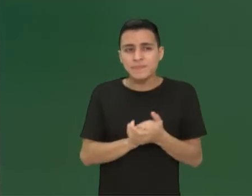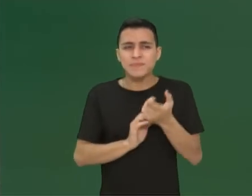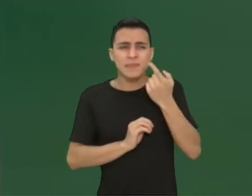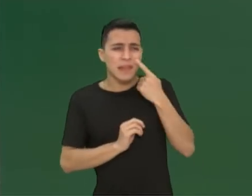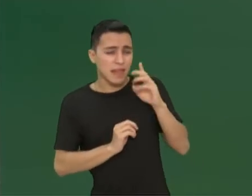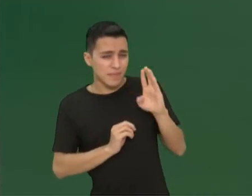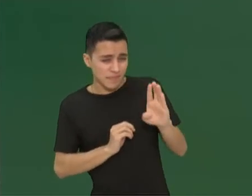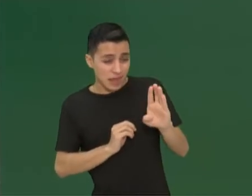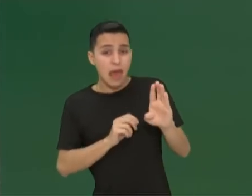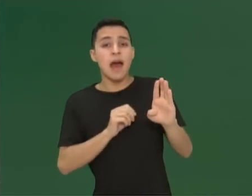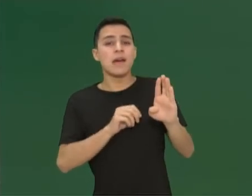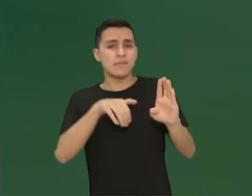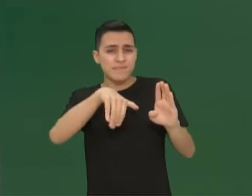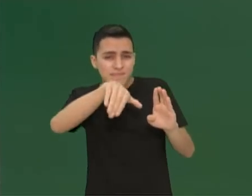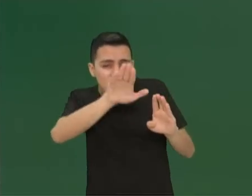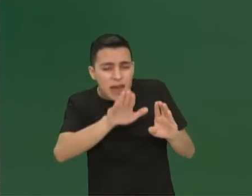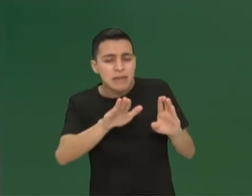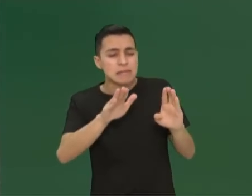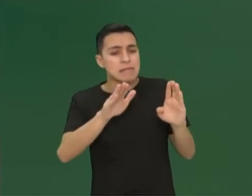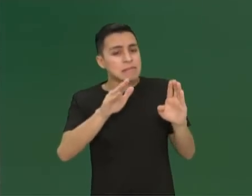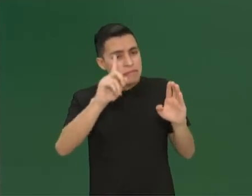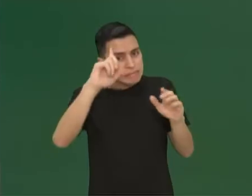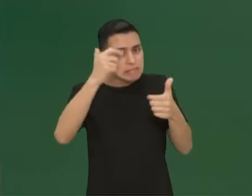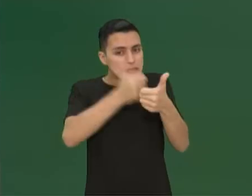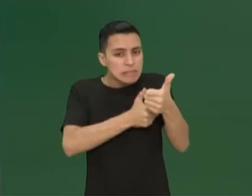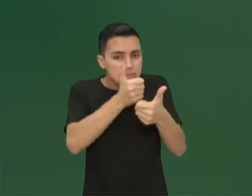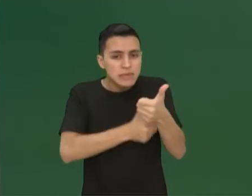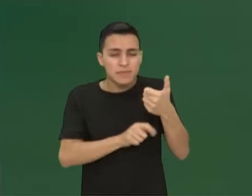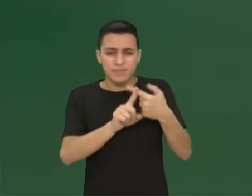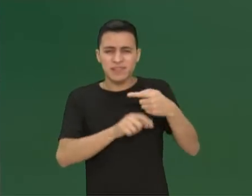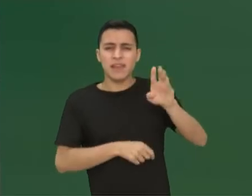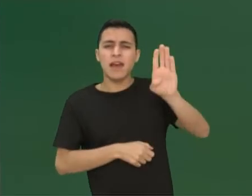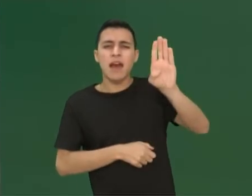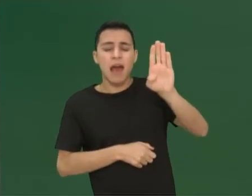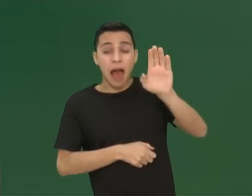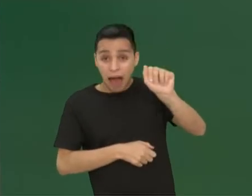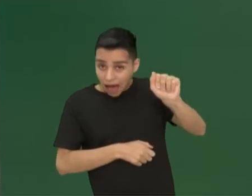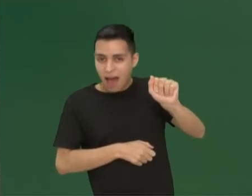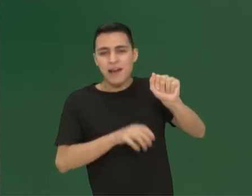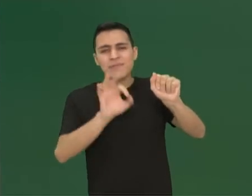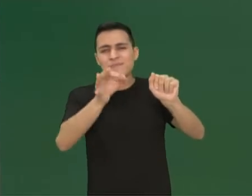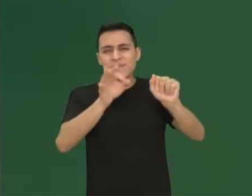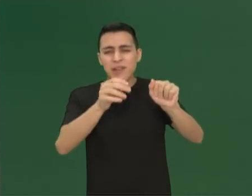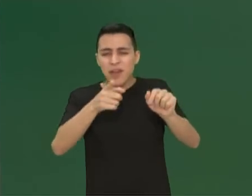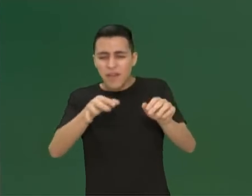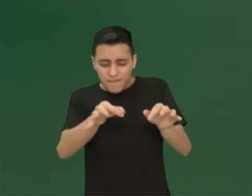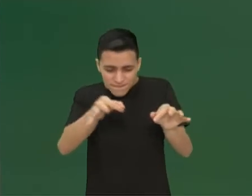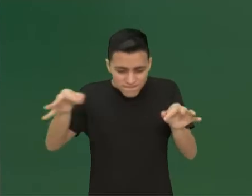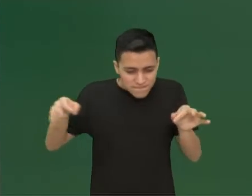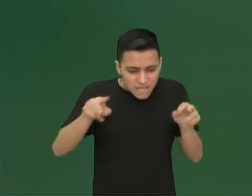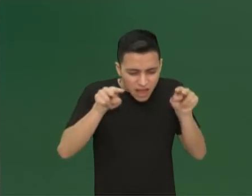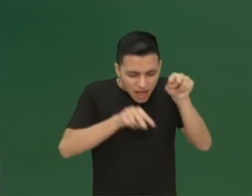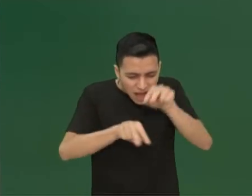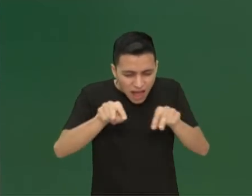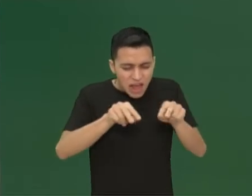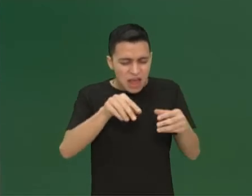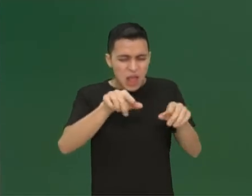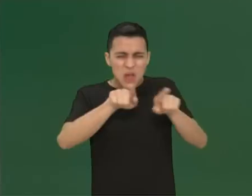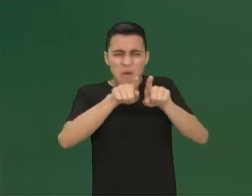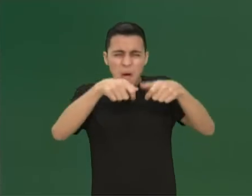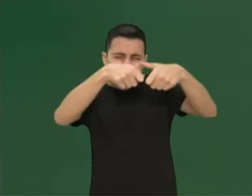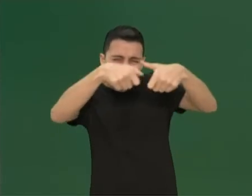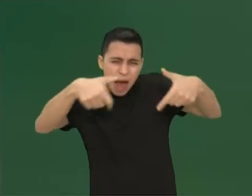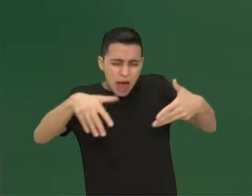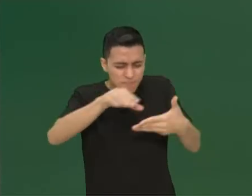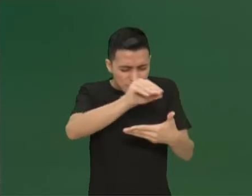B talvez era a mais trabalhosa, porque a letra A, você consultou os mapas conceituais que eu pedi para vocês copiarem.